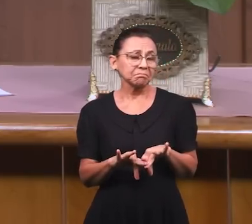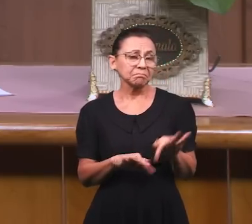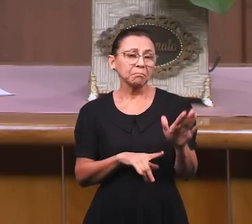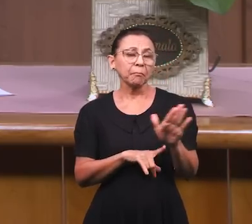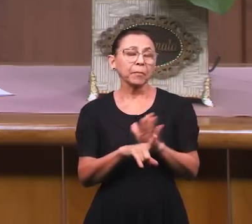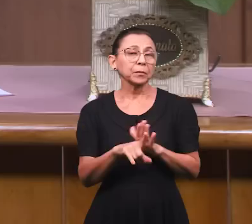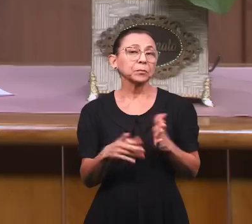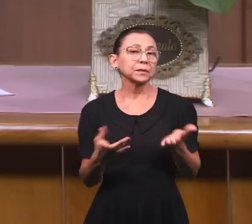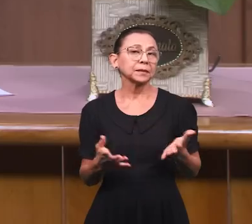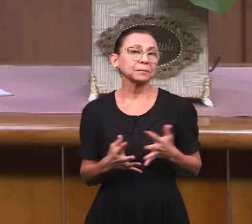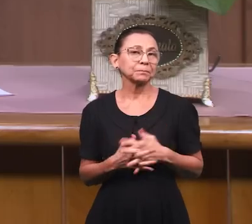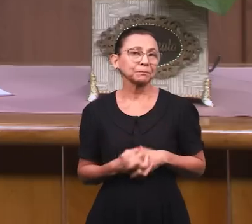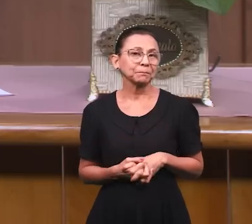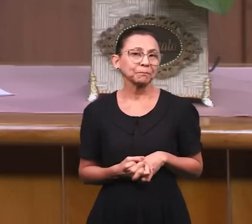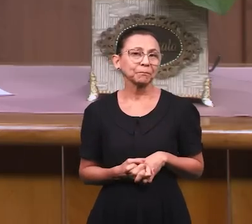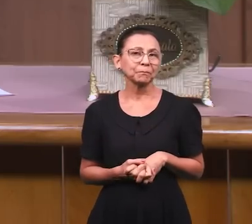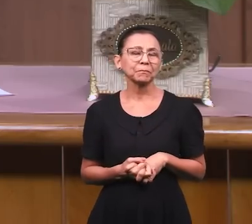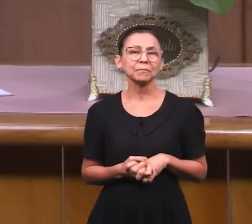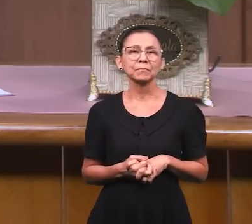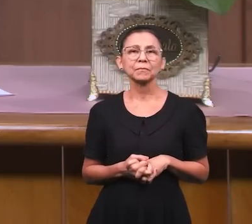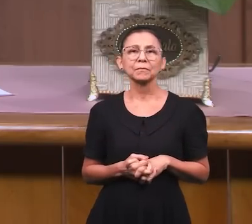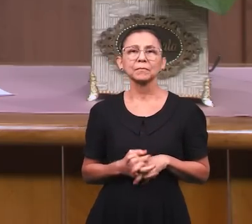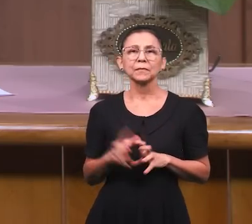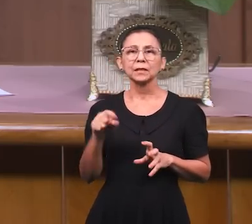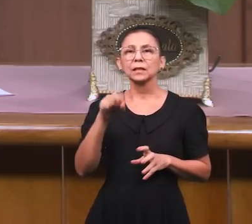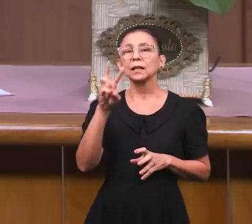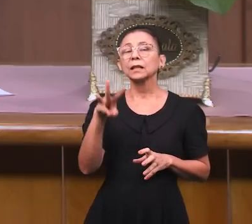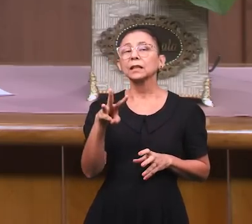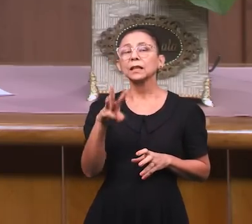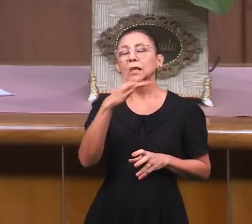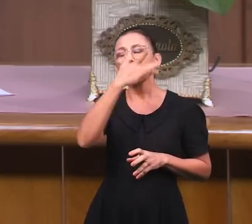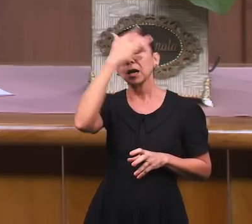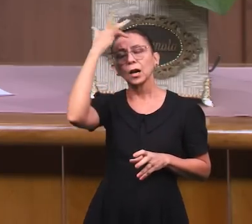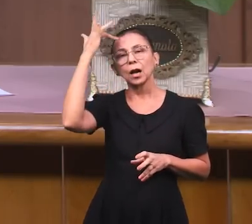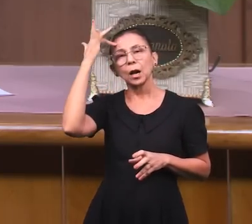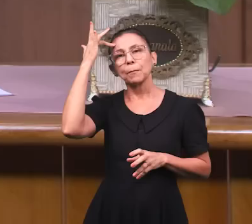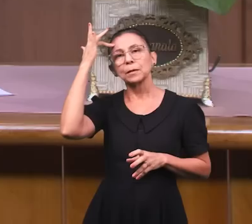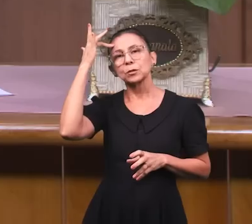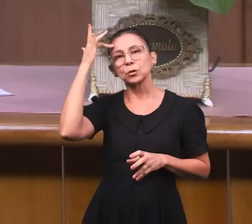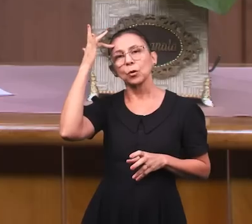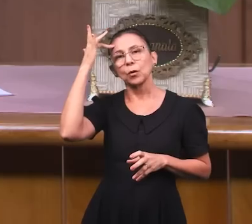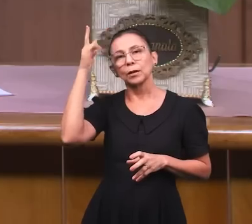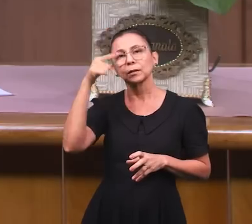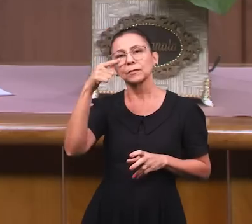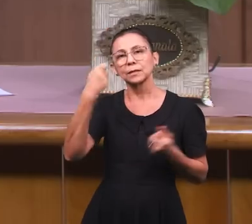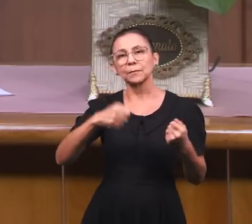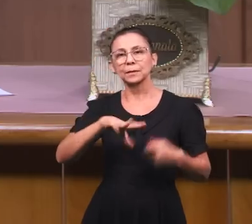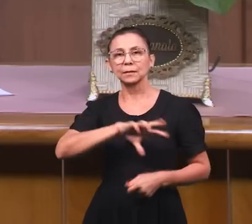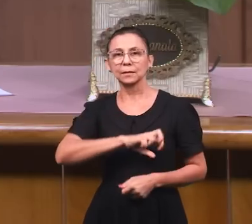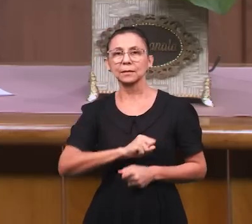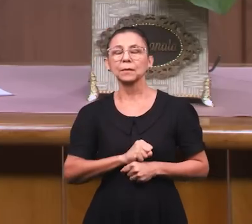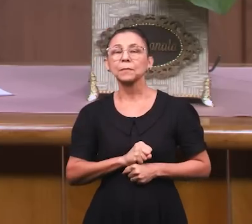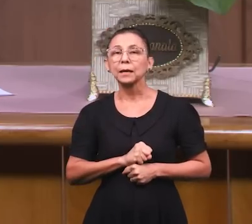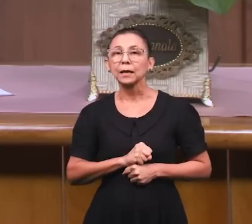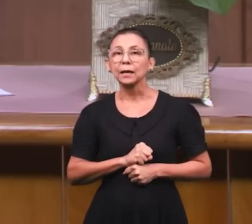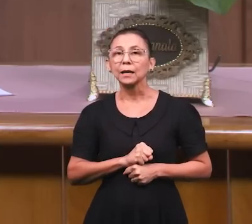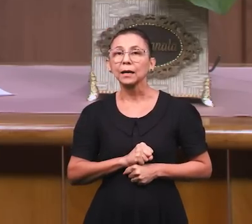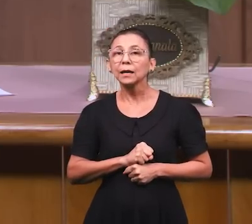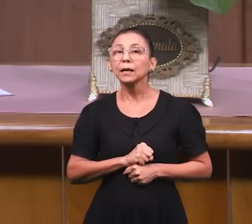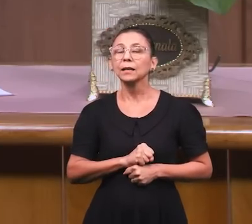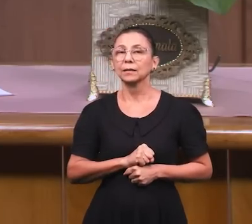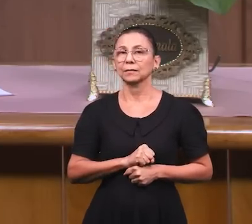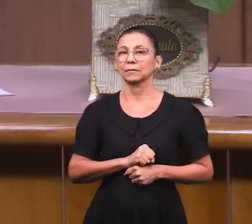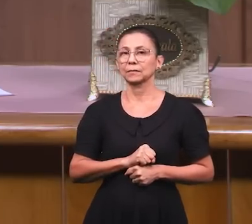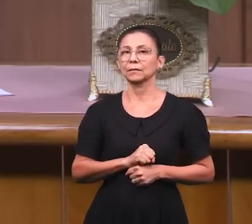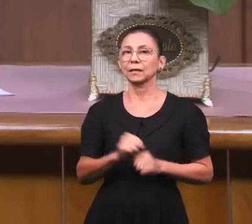aquele homem? Meus queridos, Jesus é aquele que está ao nosso lado. É o próximo. É aquele que a palavra assim, buscai o Senhor enquanto está